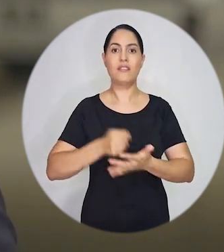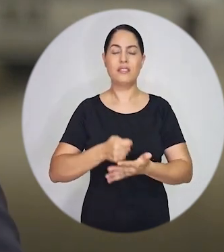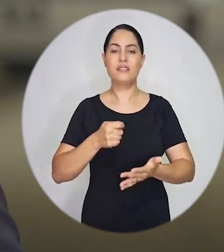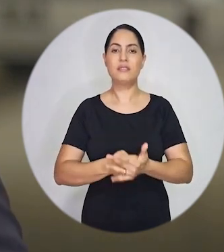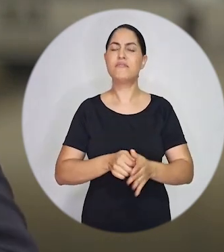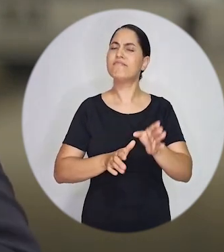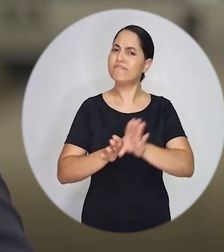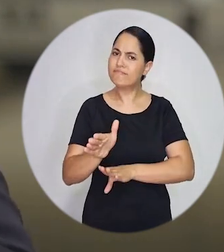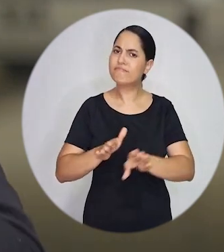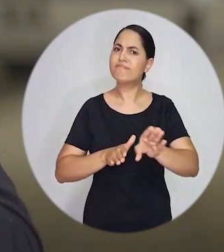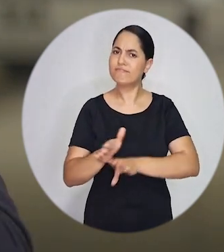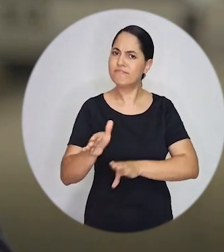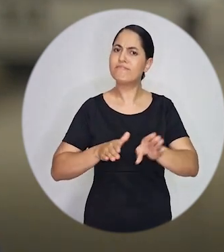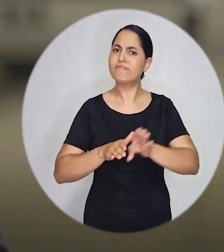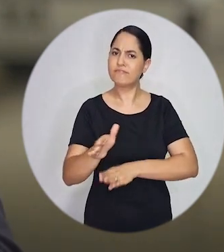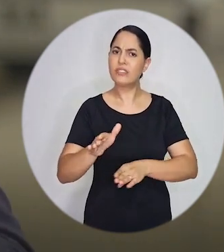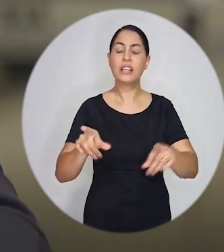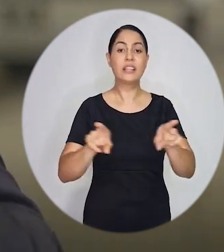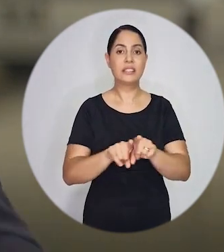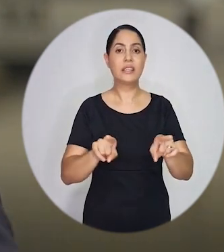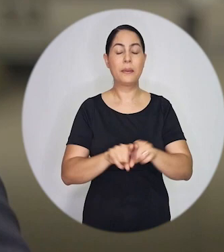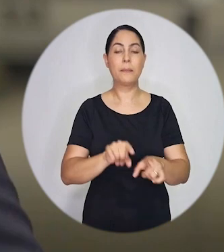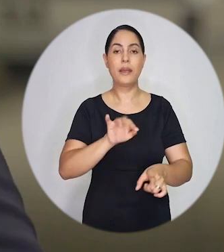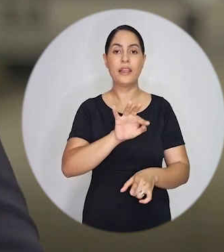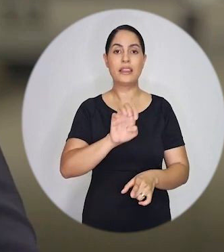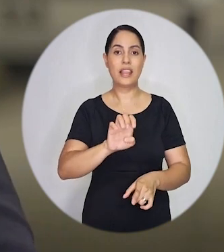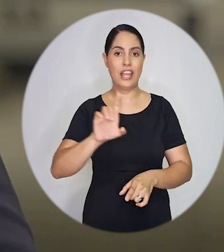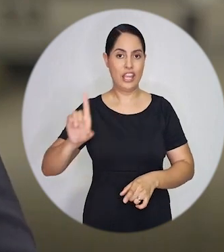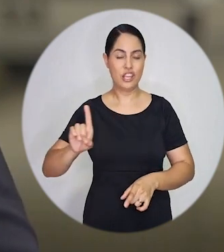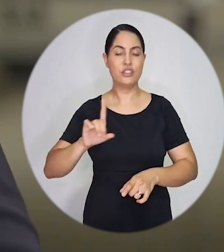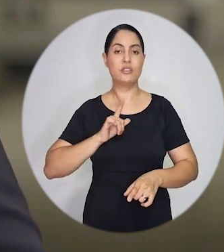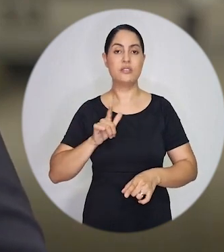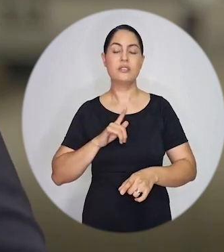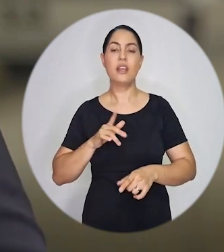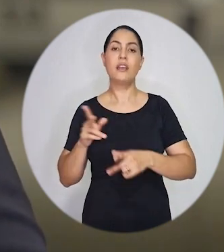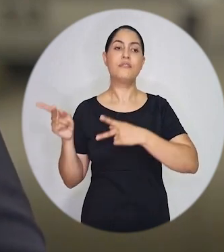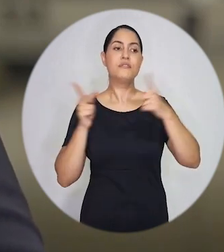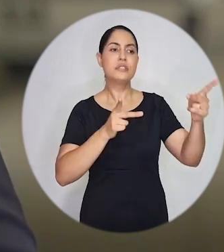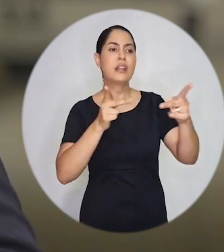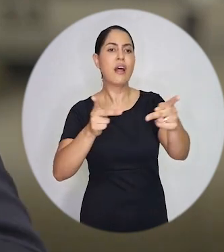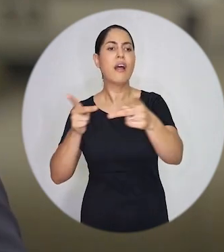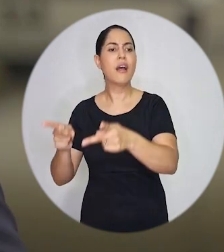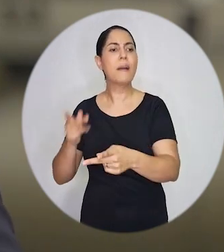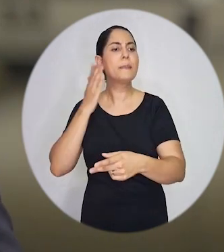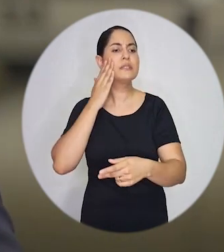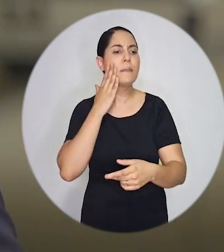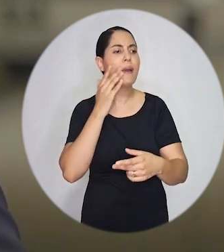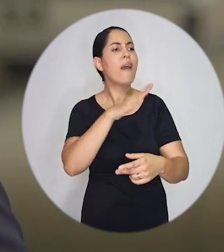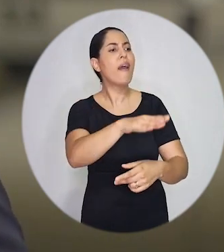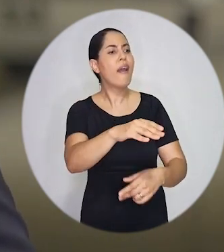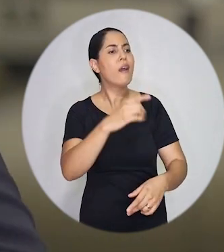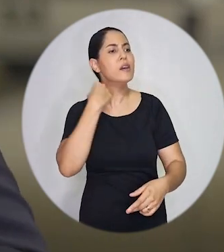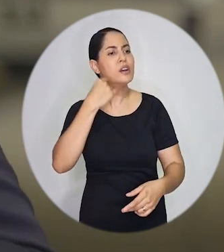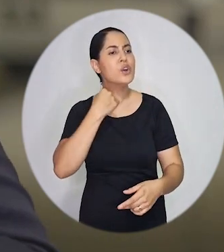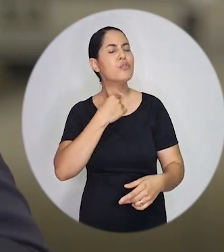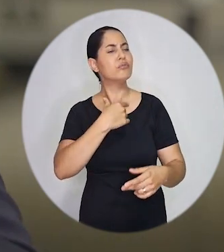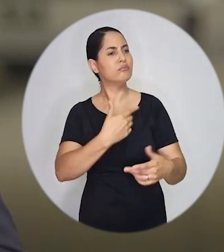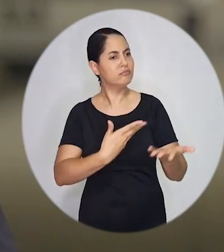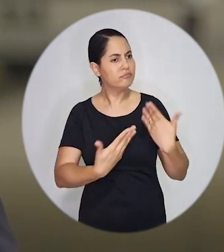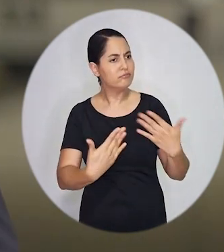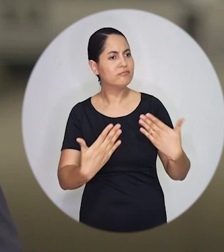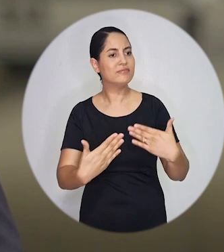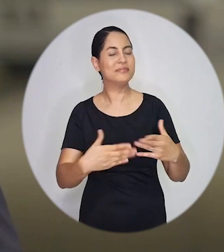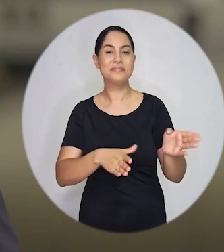que orienta. E os membros do TED, a diretoria do TED, tem visitado as subseções para conversar com a advocacia